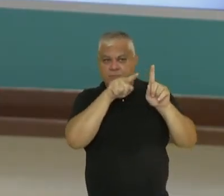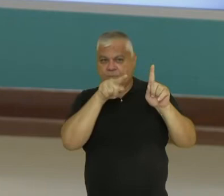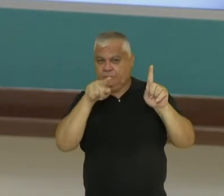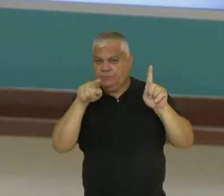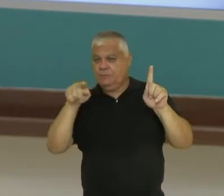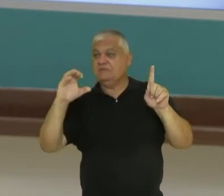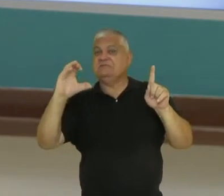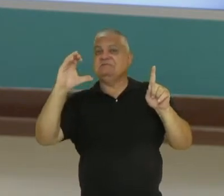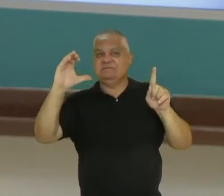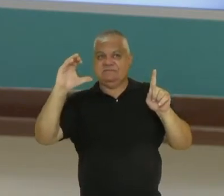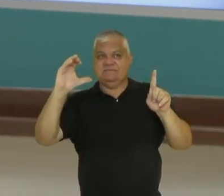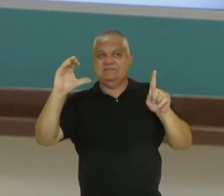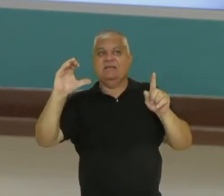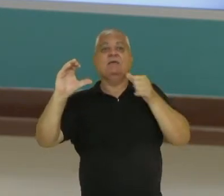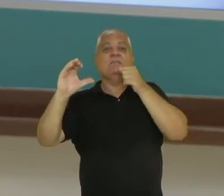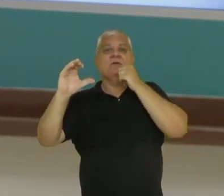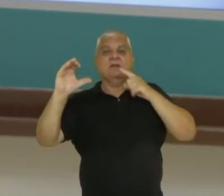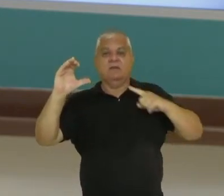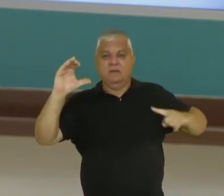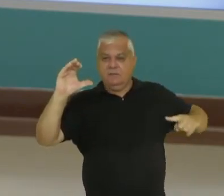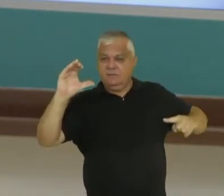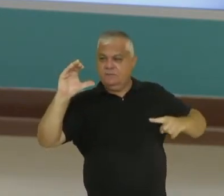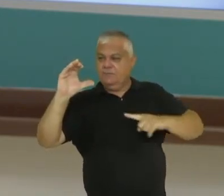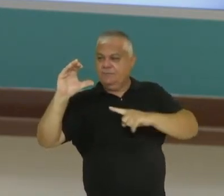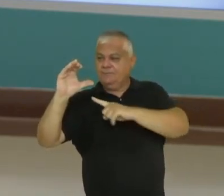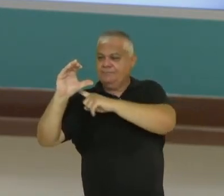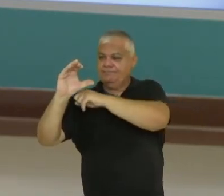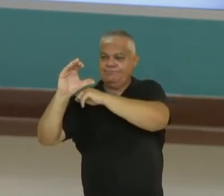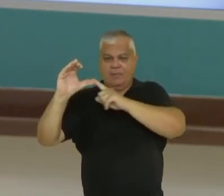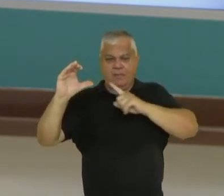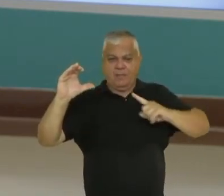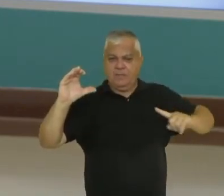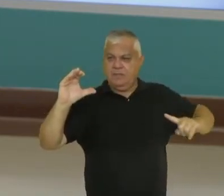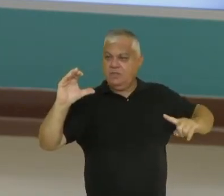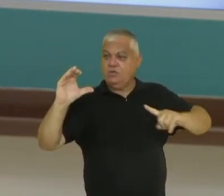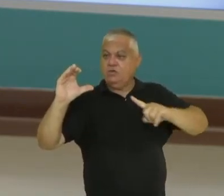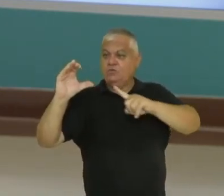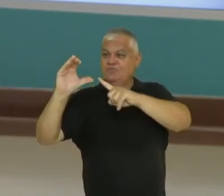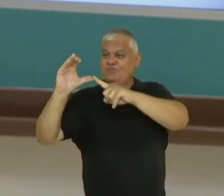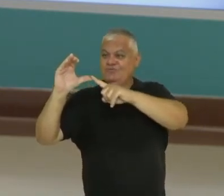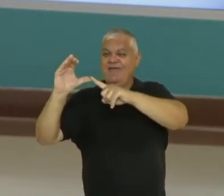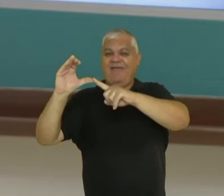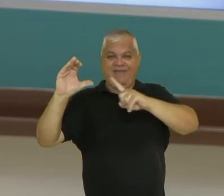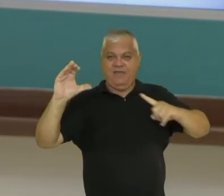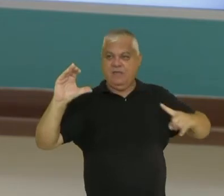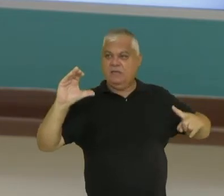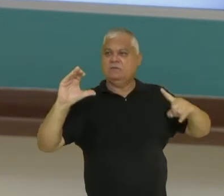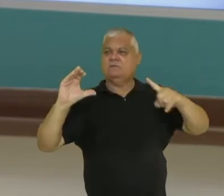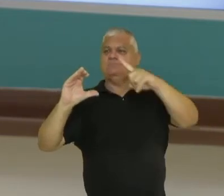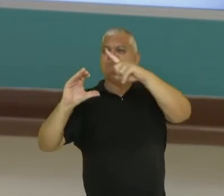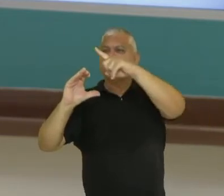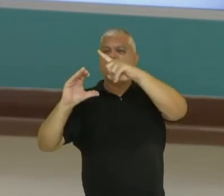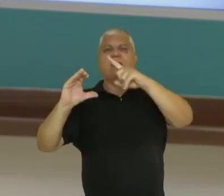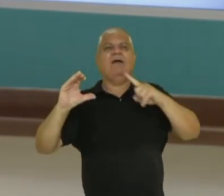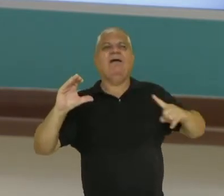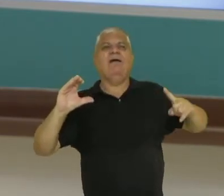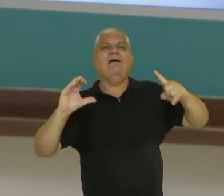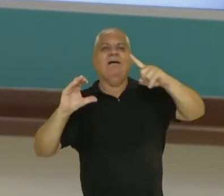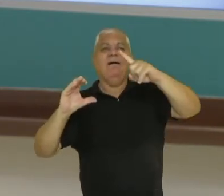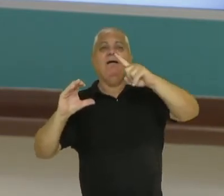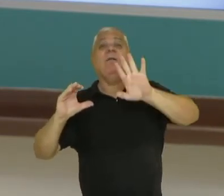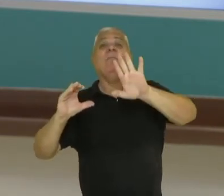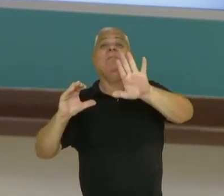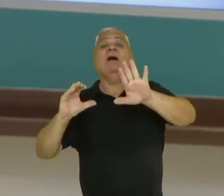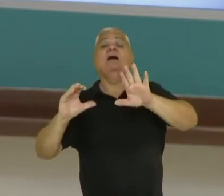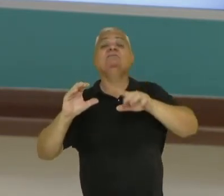escolhemos um ponto onde é mais fácil analisar os valores mais exatos aqui no gráfico, mas poderia ser qualquer outro ponto, porque a